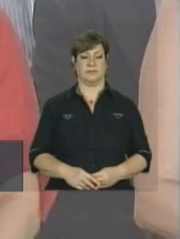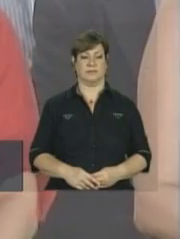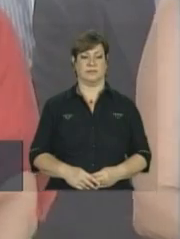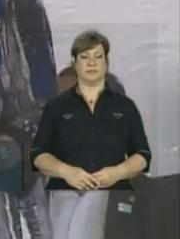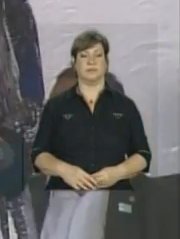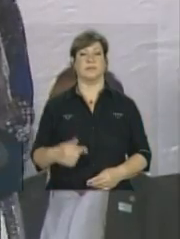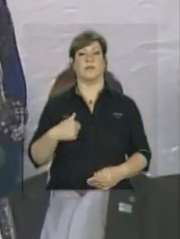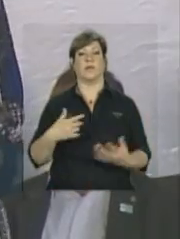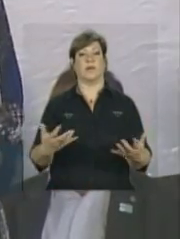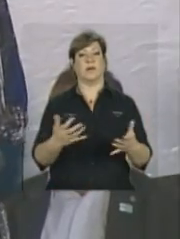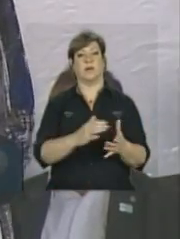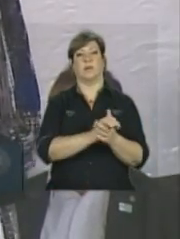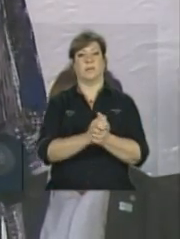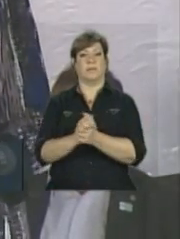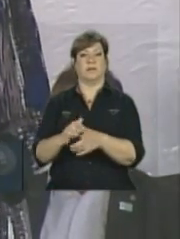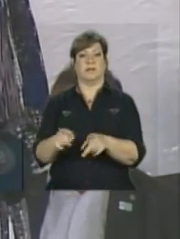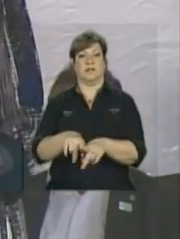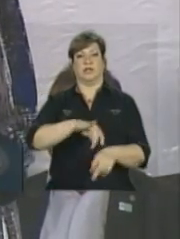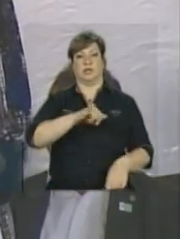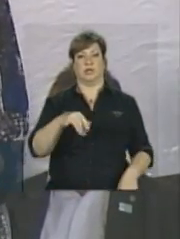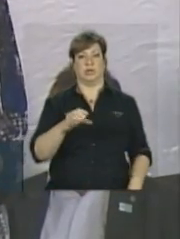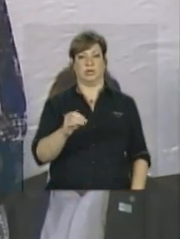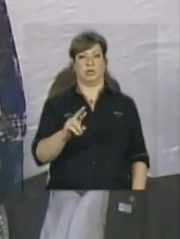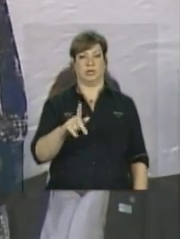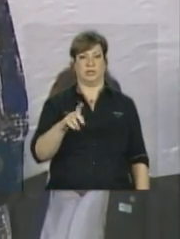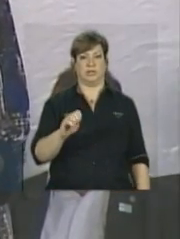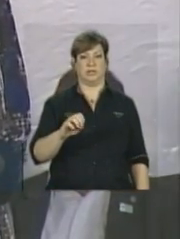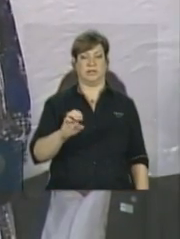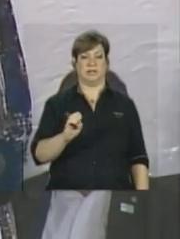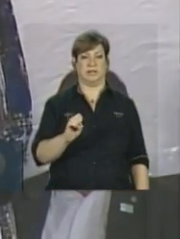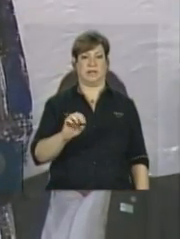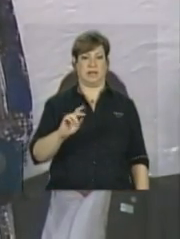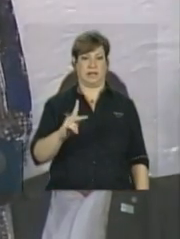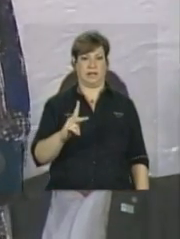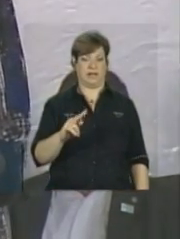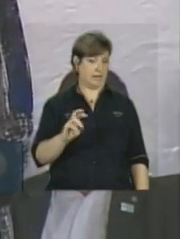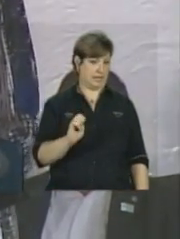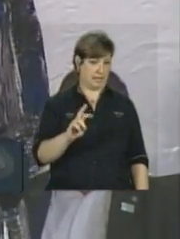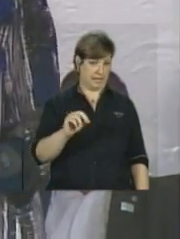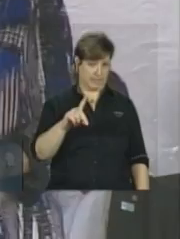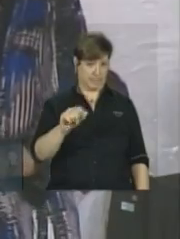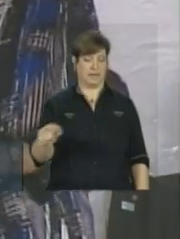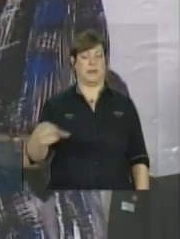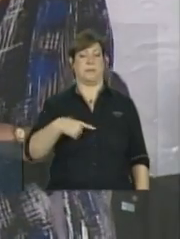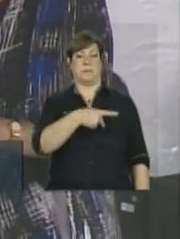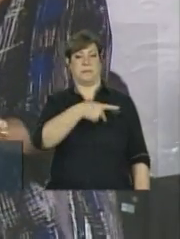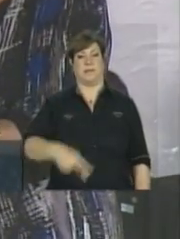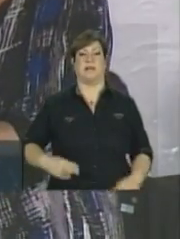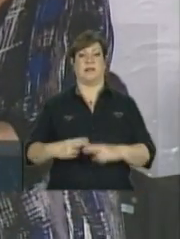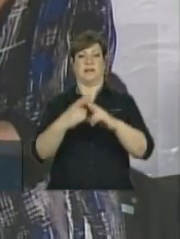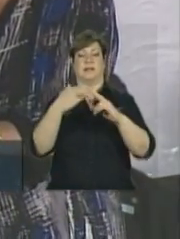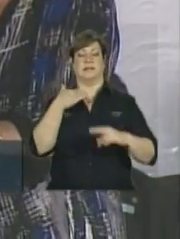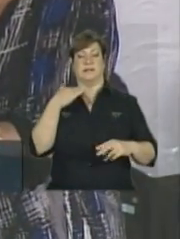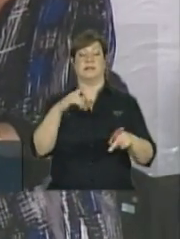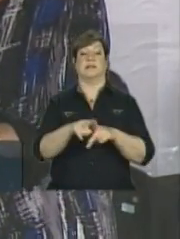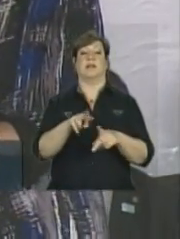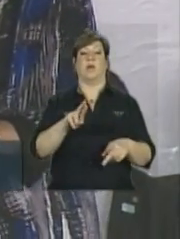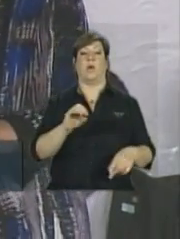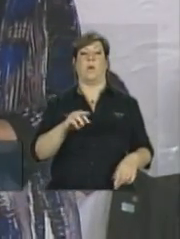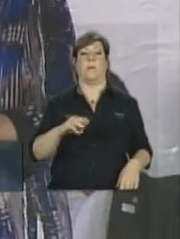Queria cumprimentar o Jorge Hereda, presidente da Caixa Econômica Federal, o Rômulo